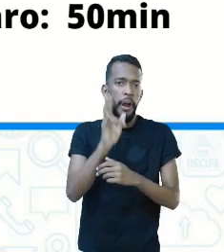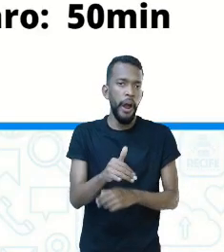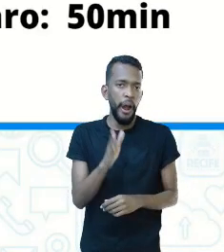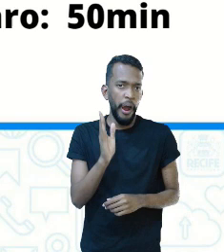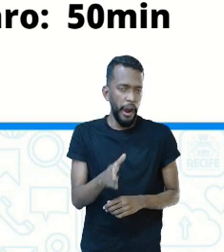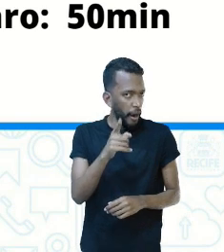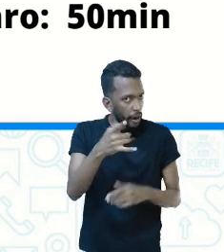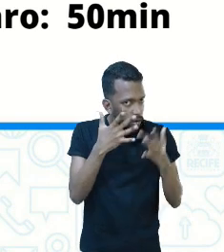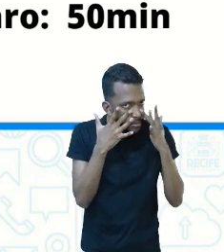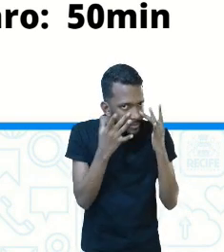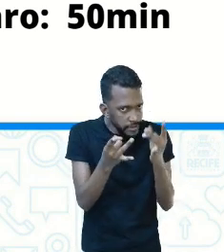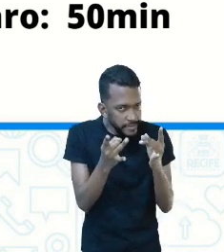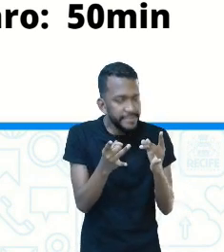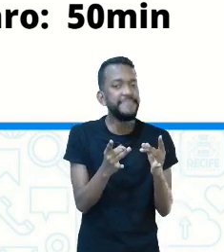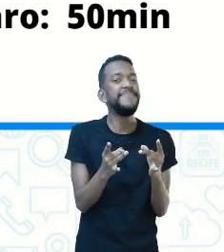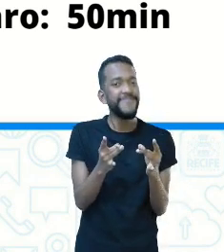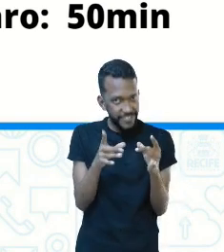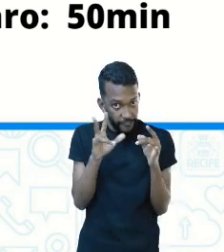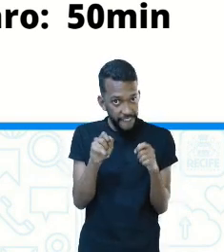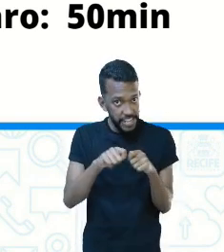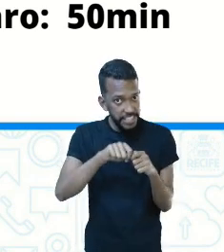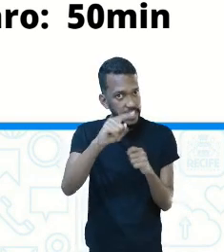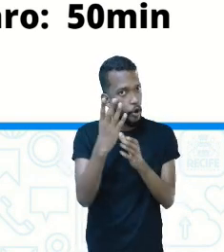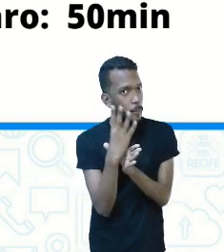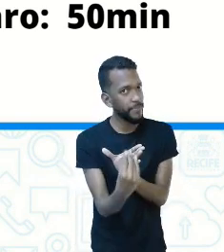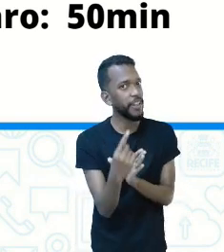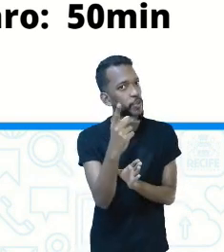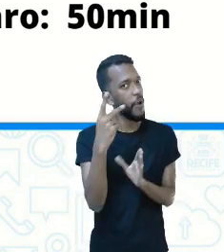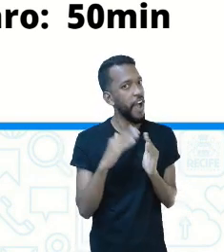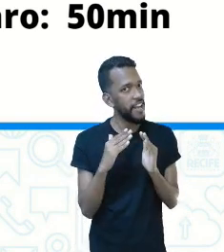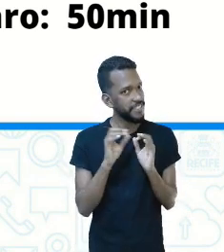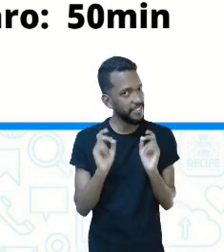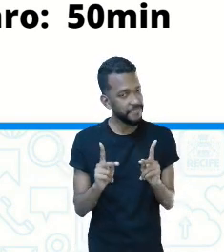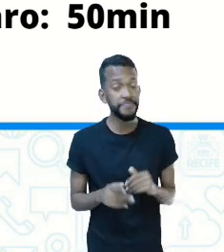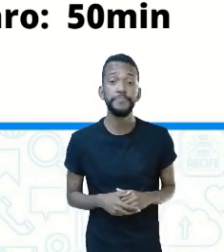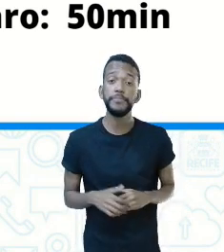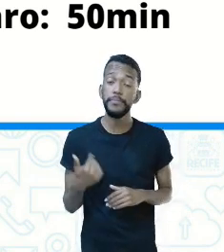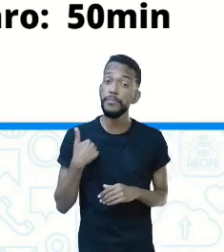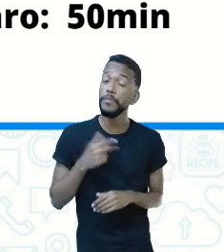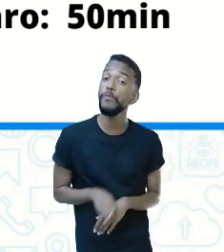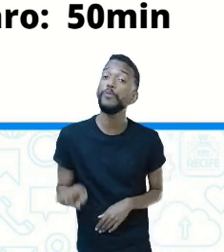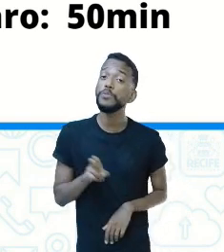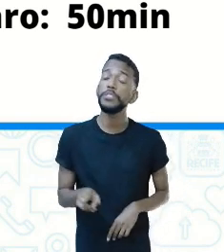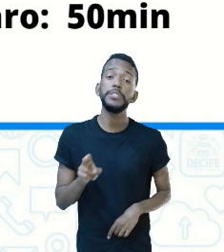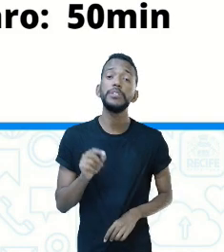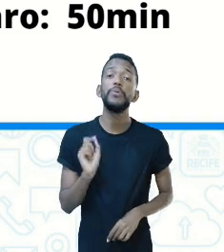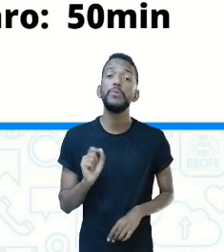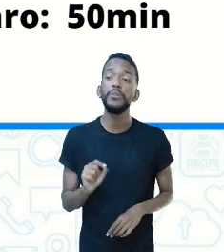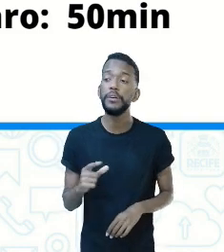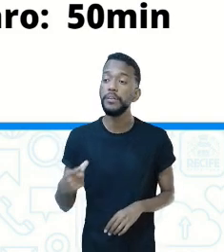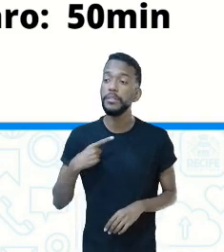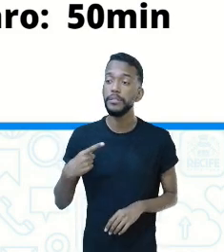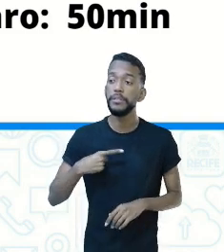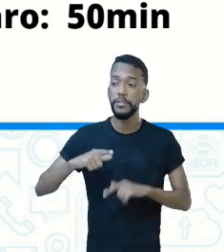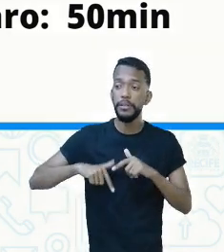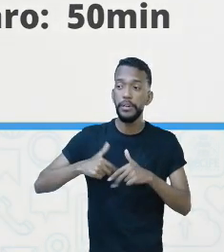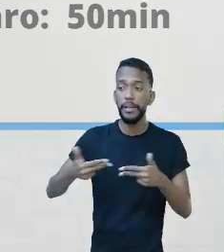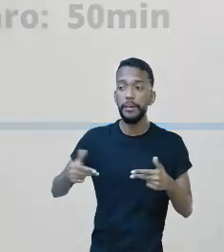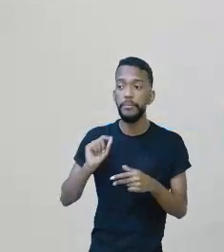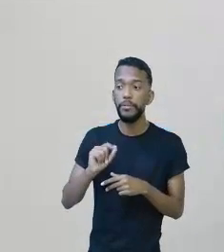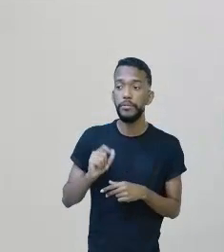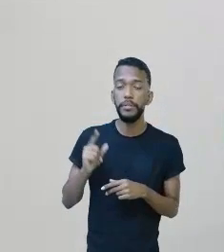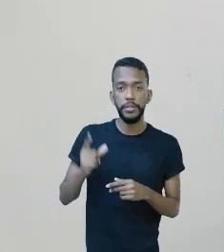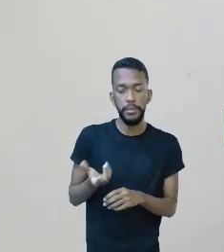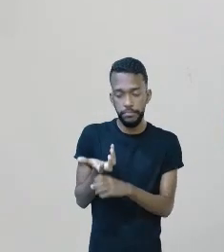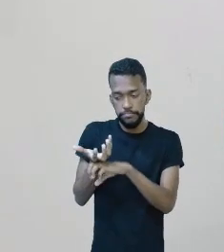já fica atento, ligado para fazer na sua casa, eu vou utilizar um dos elementos